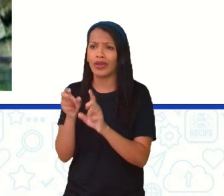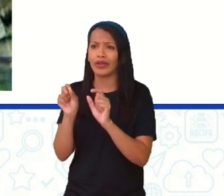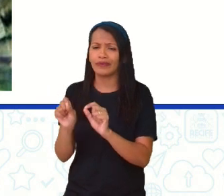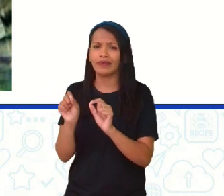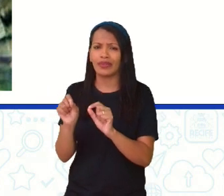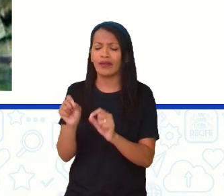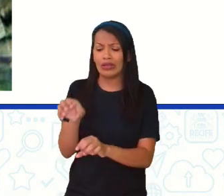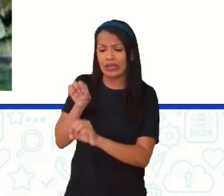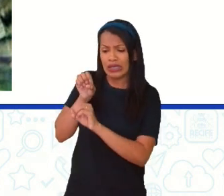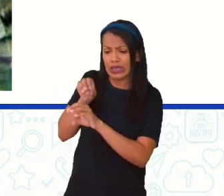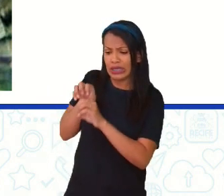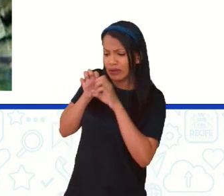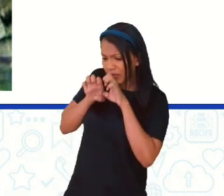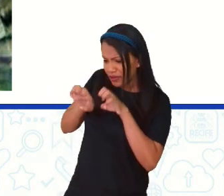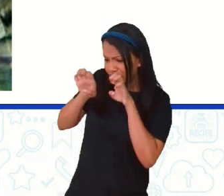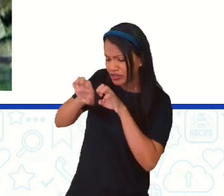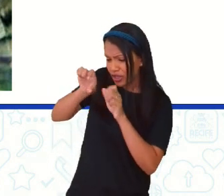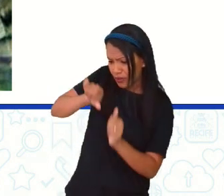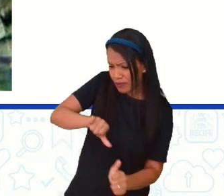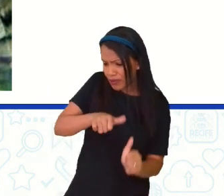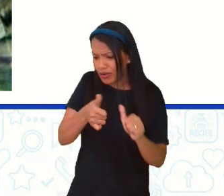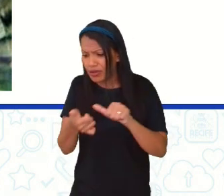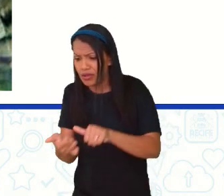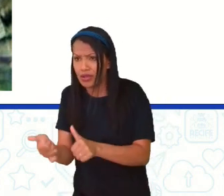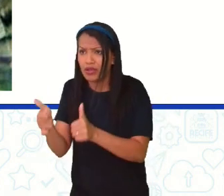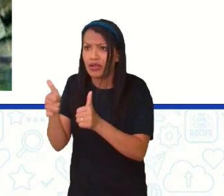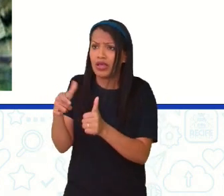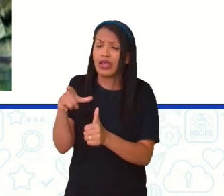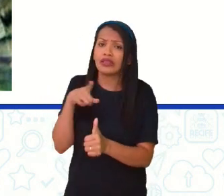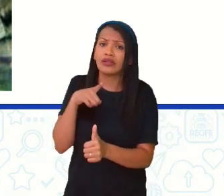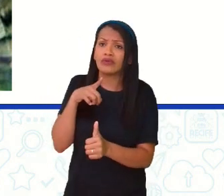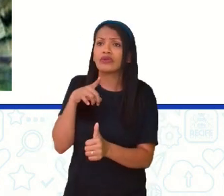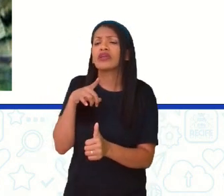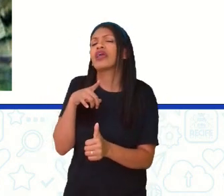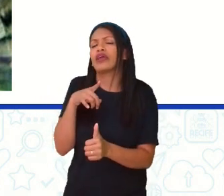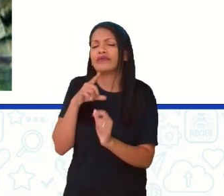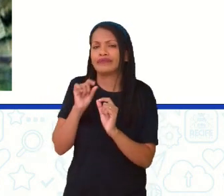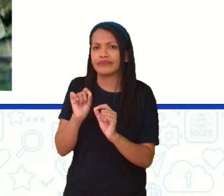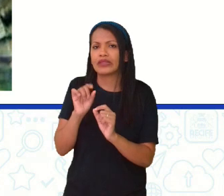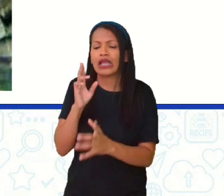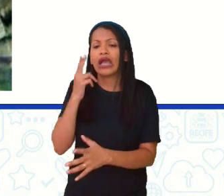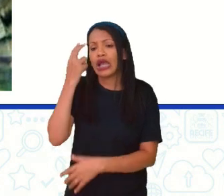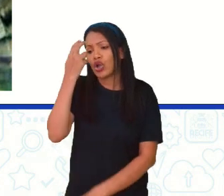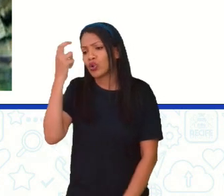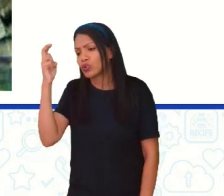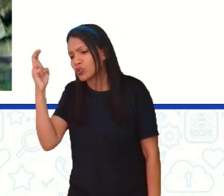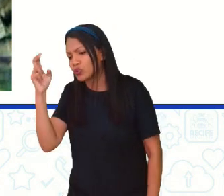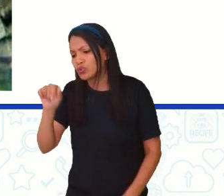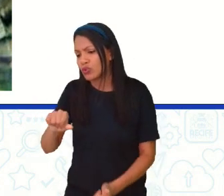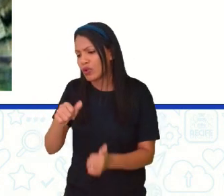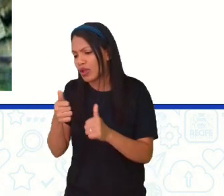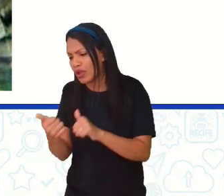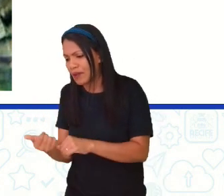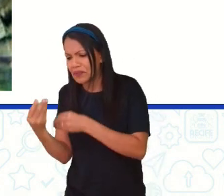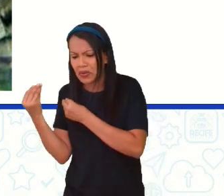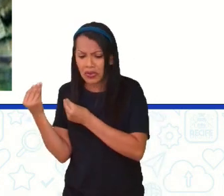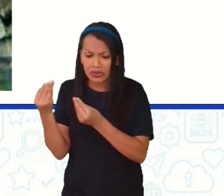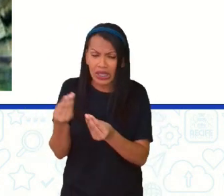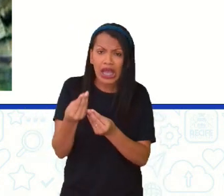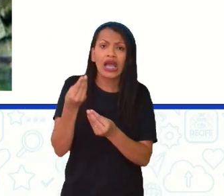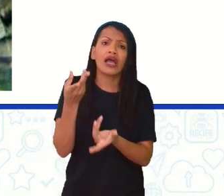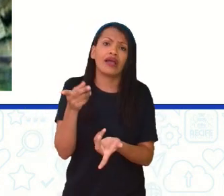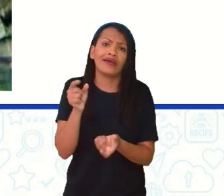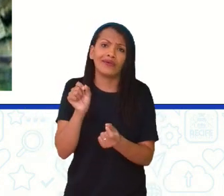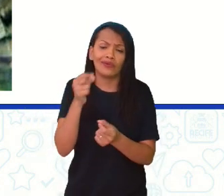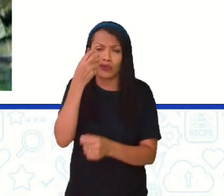ali, ó, então descaracteriza a cultura indígena para impor a cultura católica, a cultura